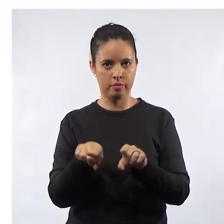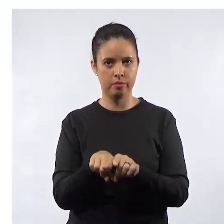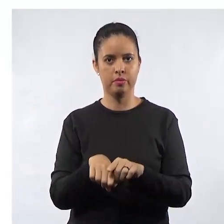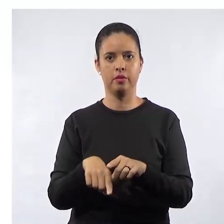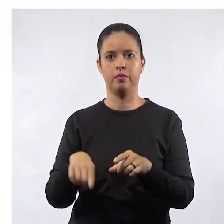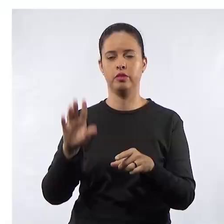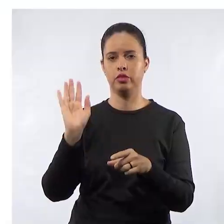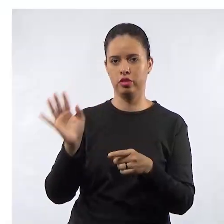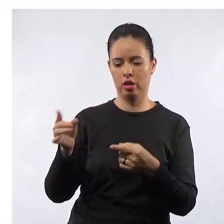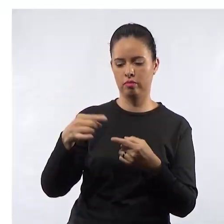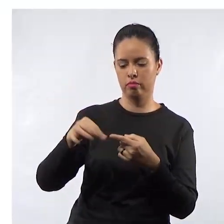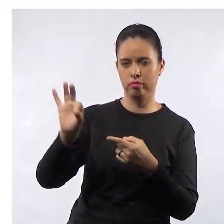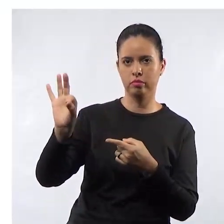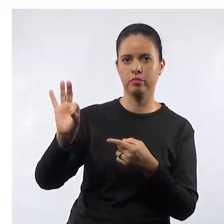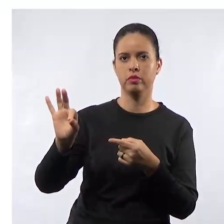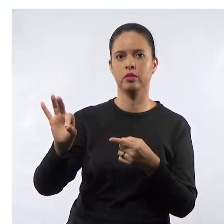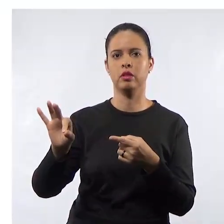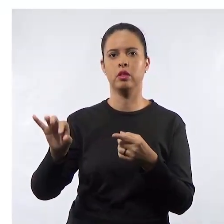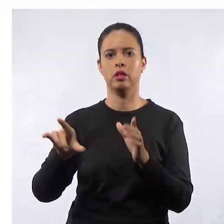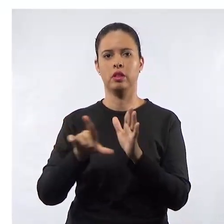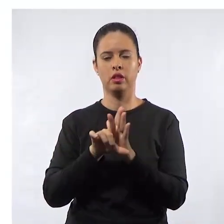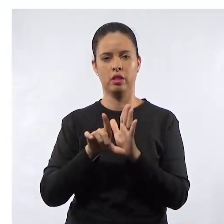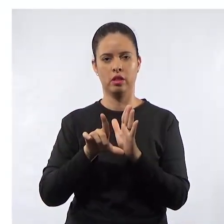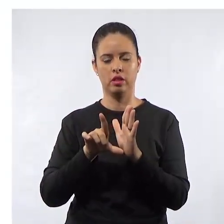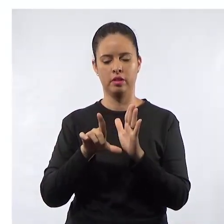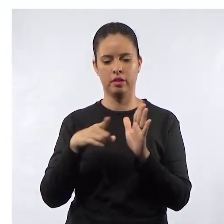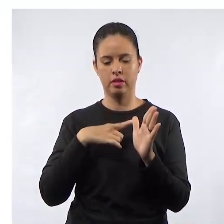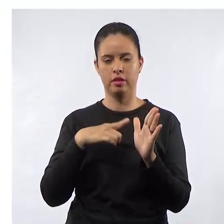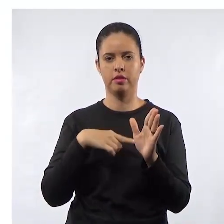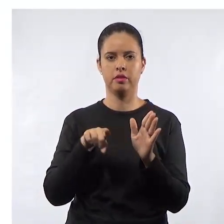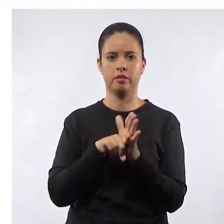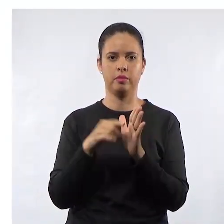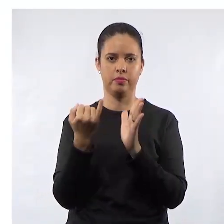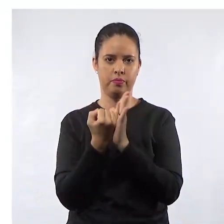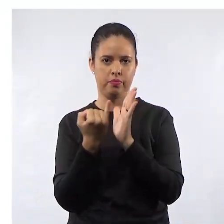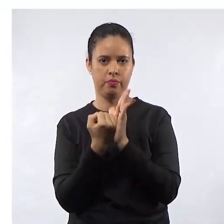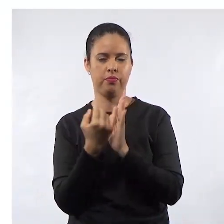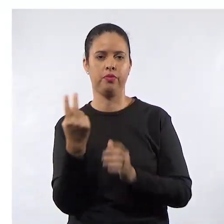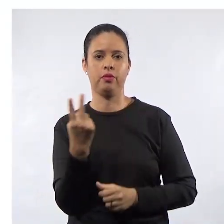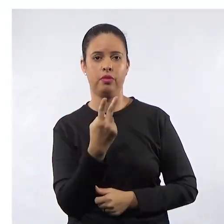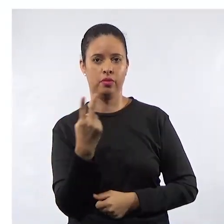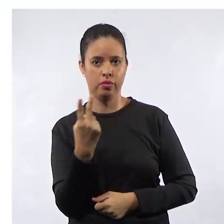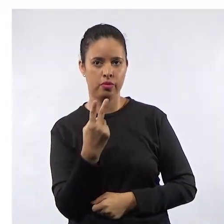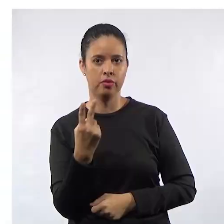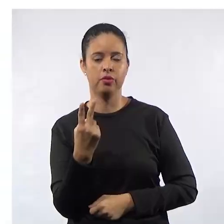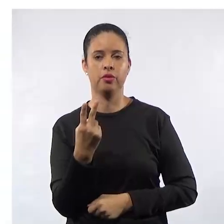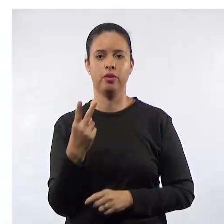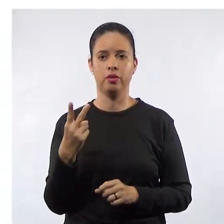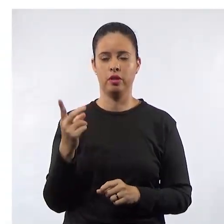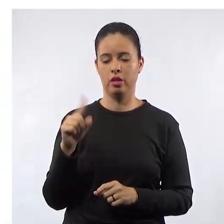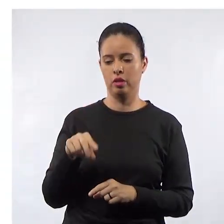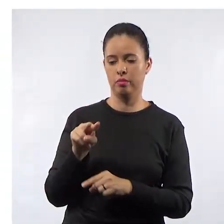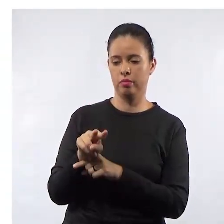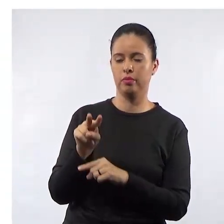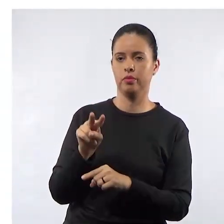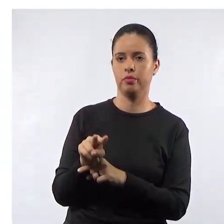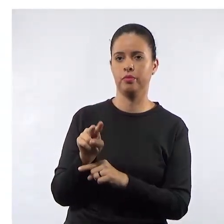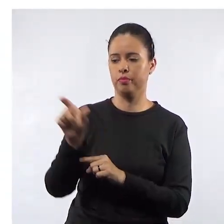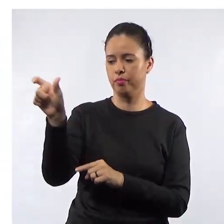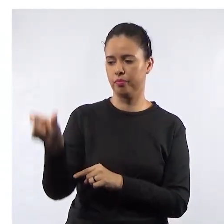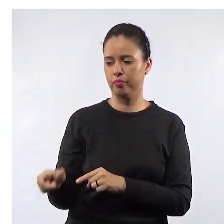além do reconhecimento da vulnerabilidade, nós temos também no inciso 2 a ação governamental no sentido de